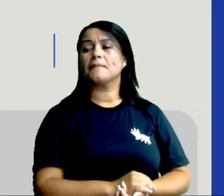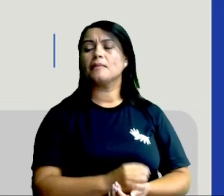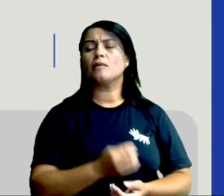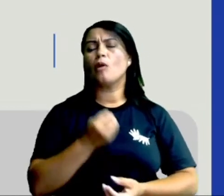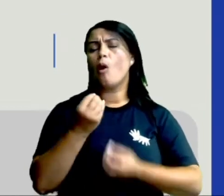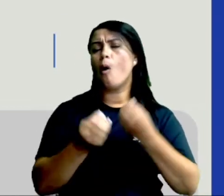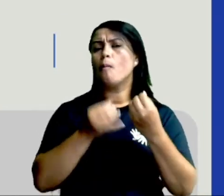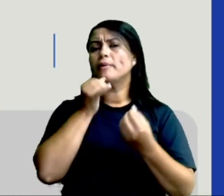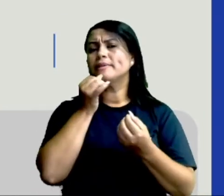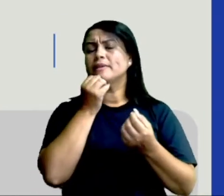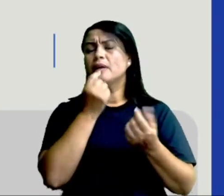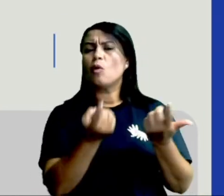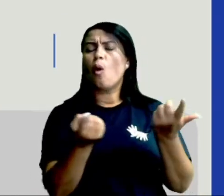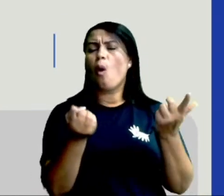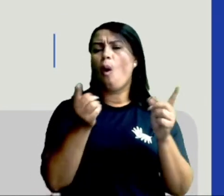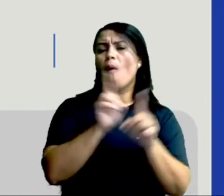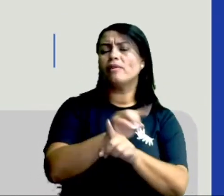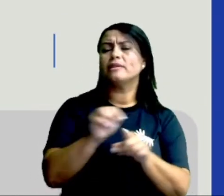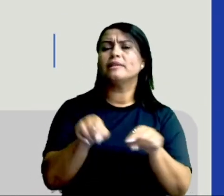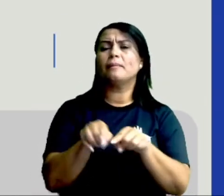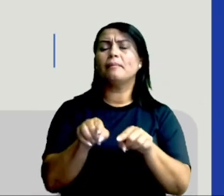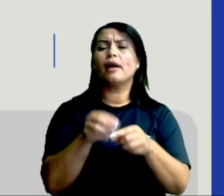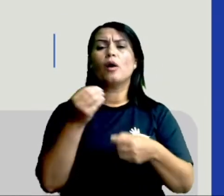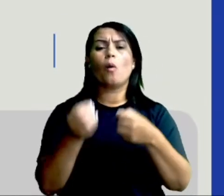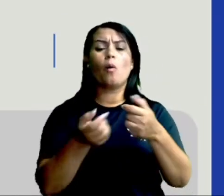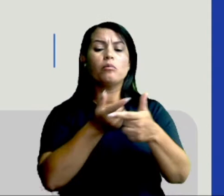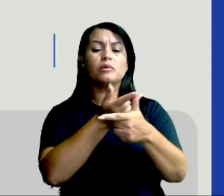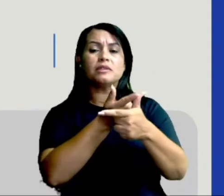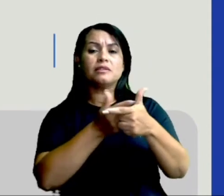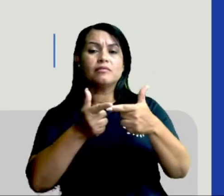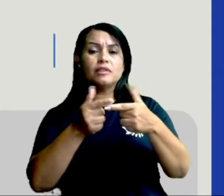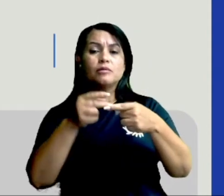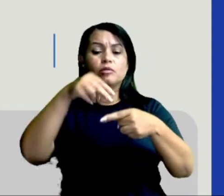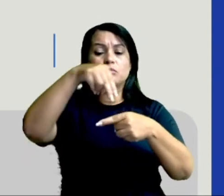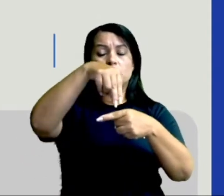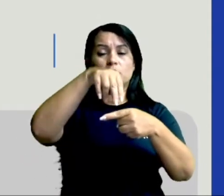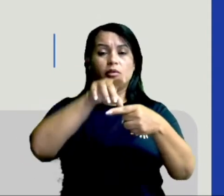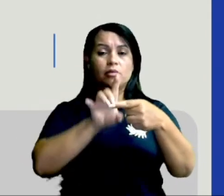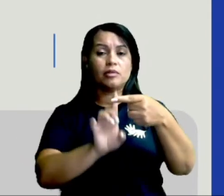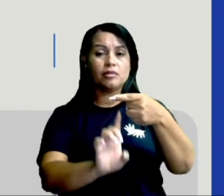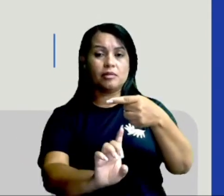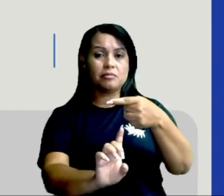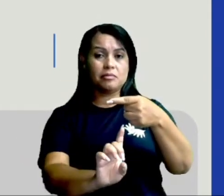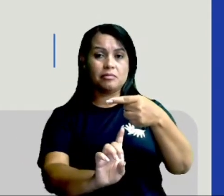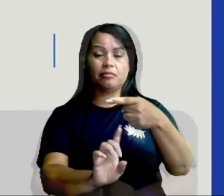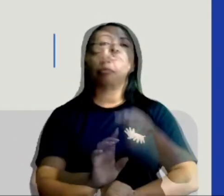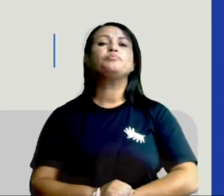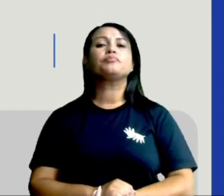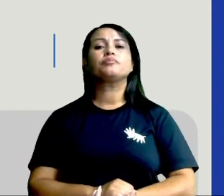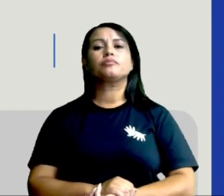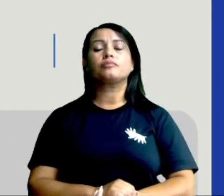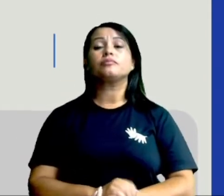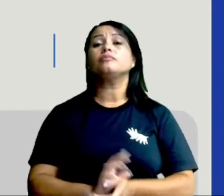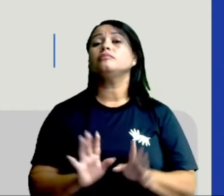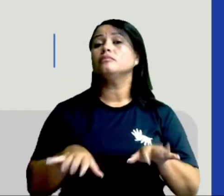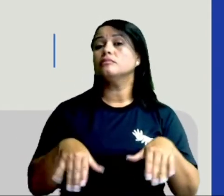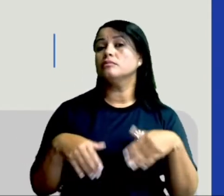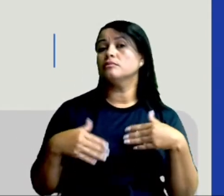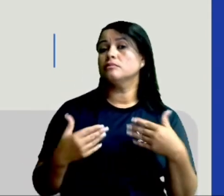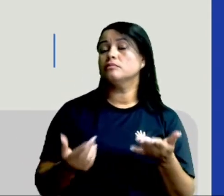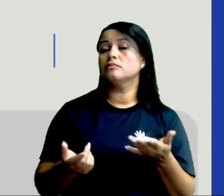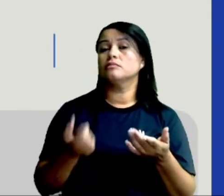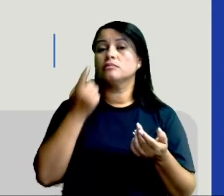Para converter uma fração em um número decimal, dividimos o numerador pelo denominador. Então,